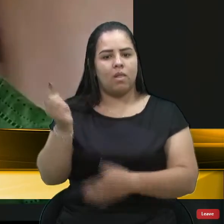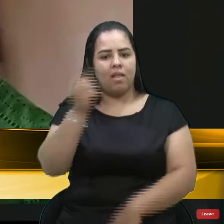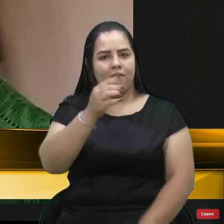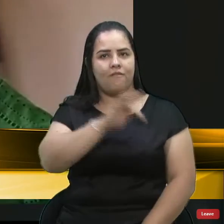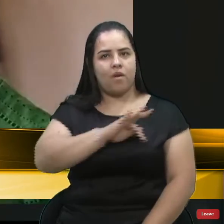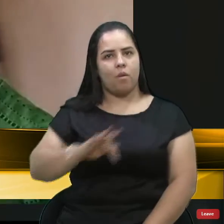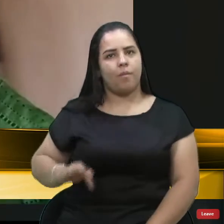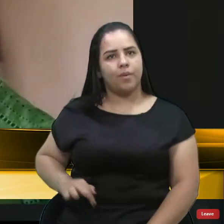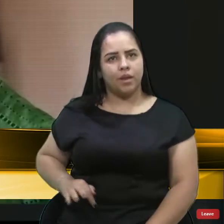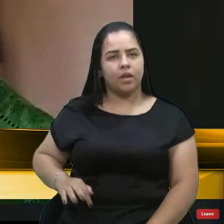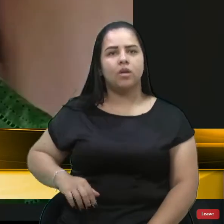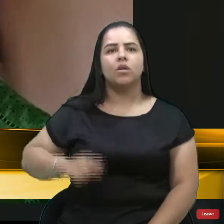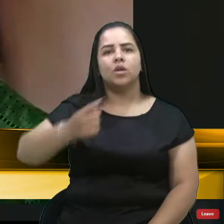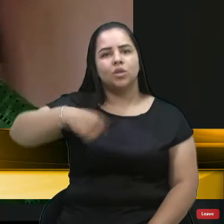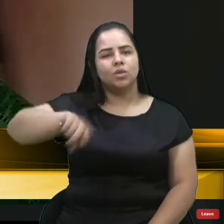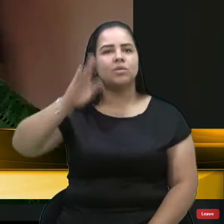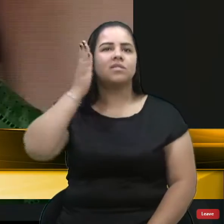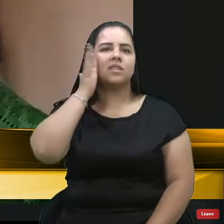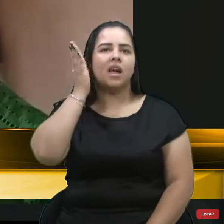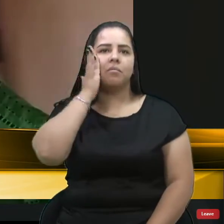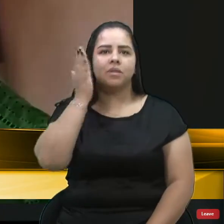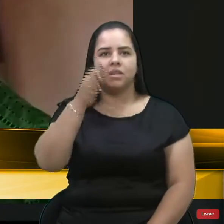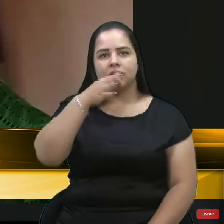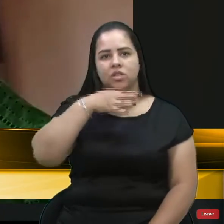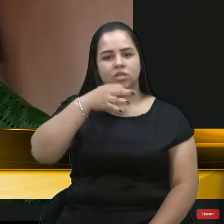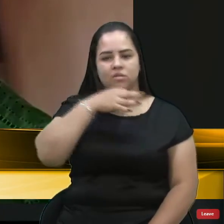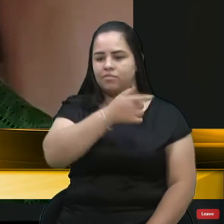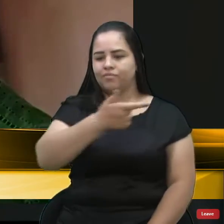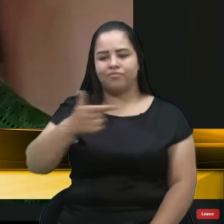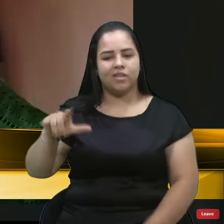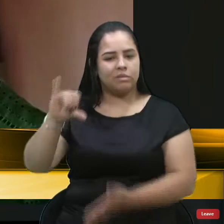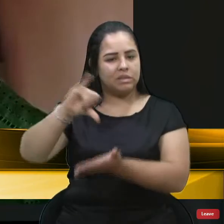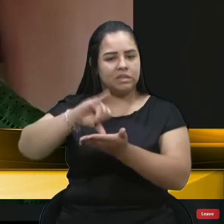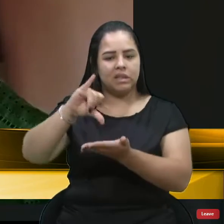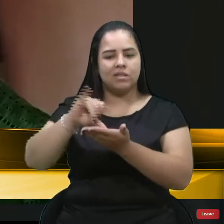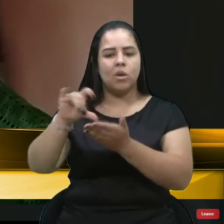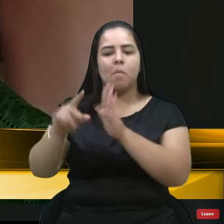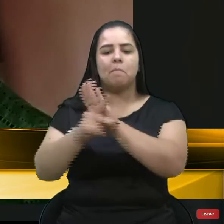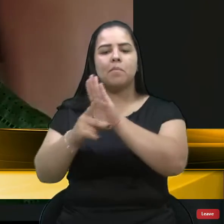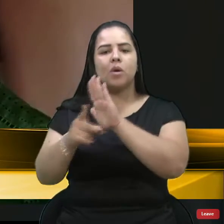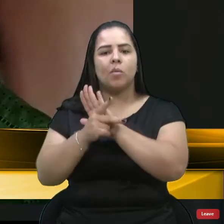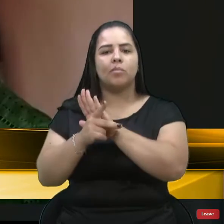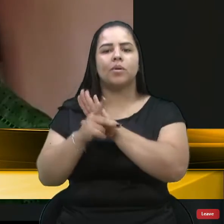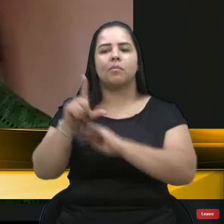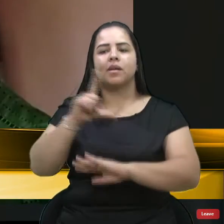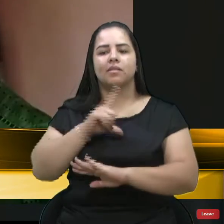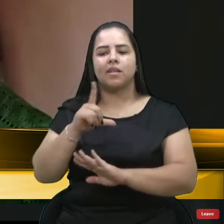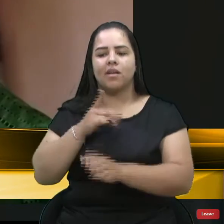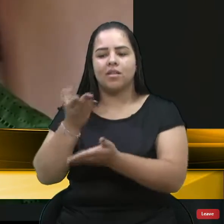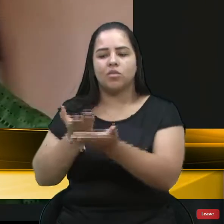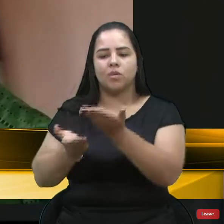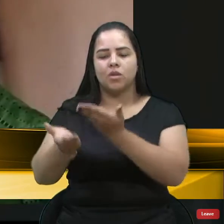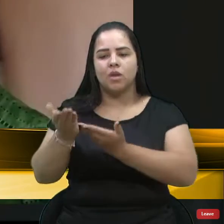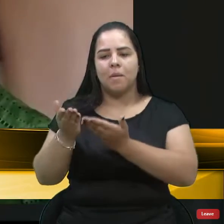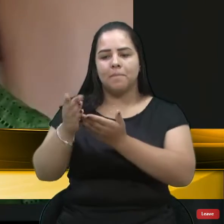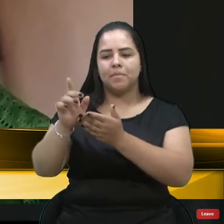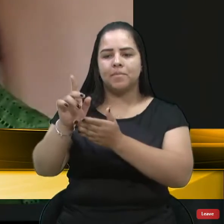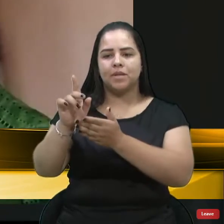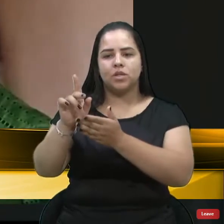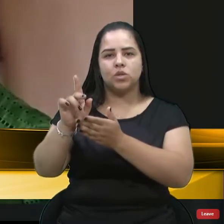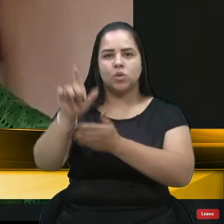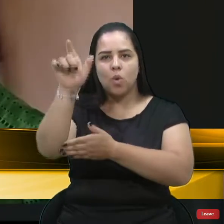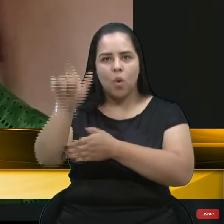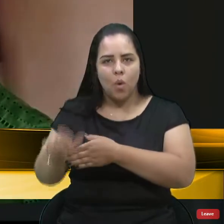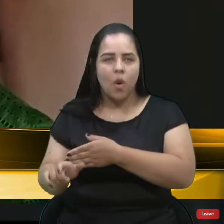que, infelizmente, Caxias do Sul não tem um centro especializado no atendimento à pessoa com deficiência ou mesmo ao